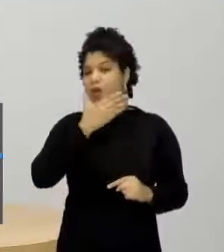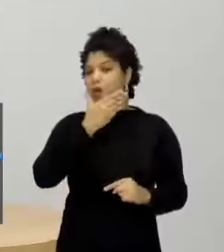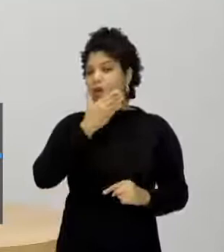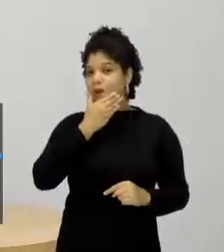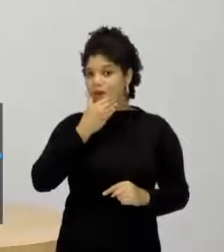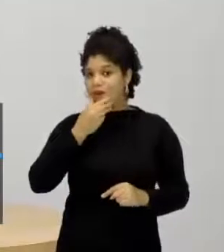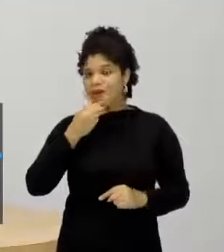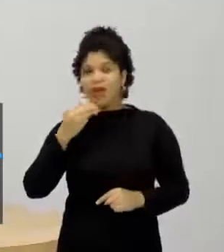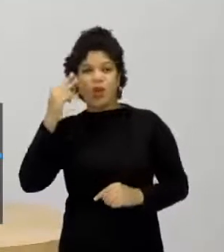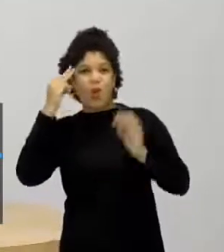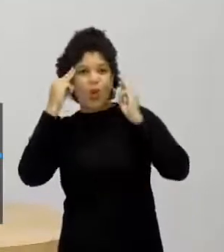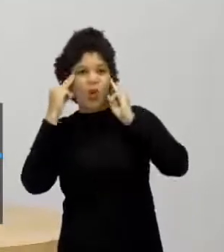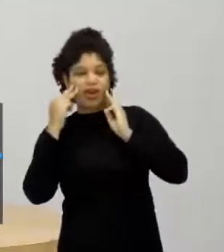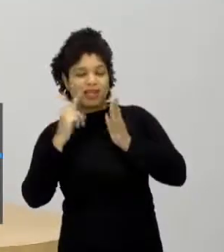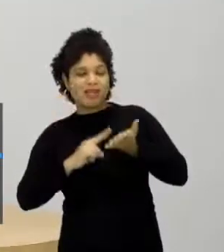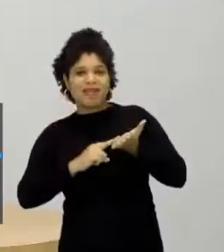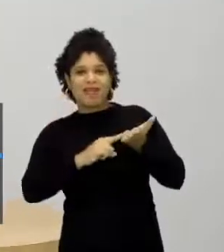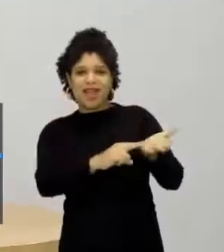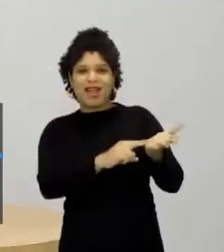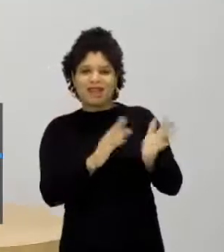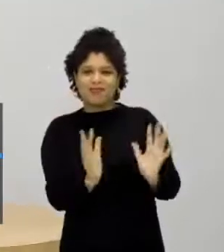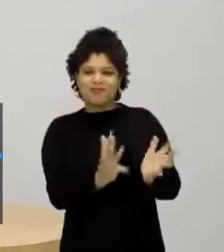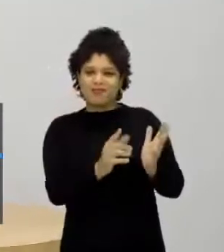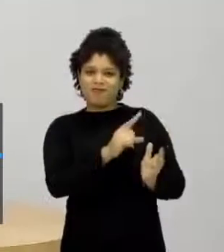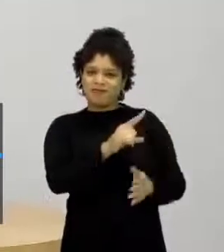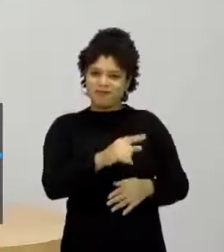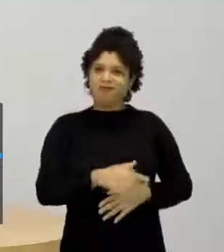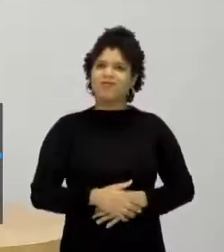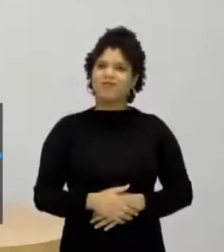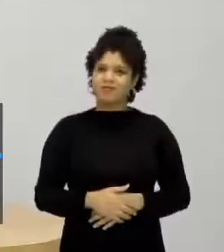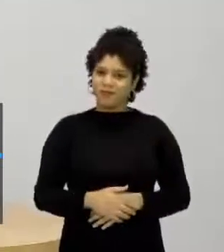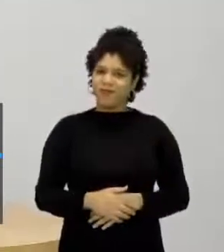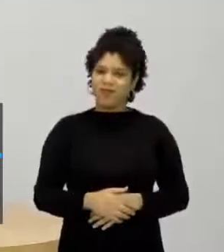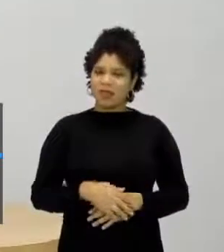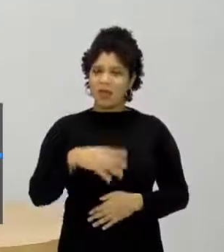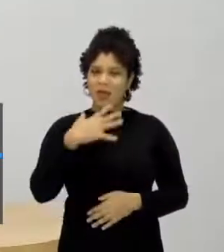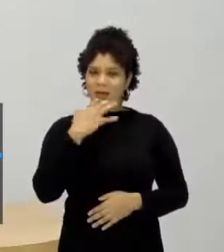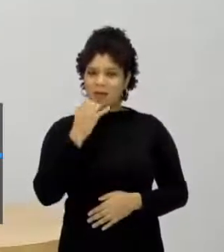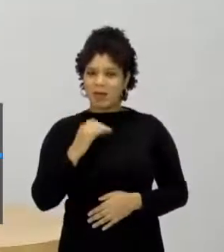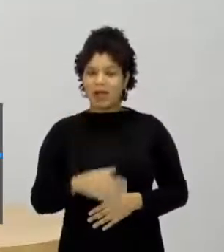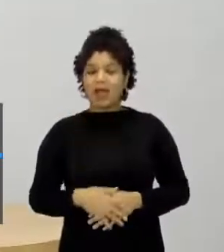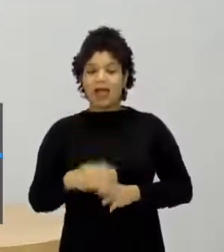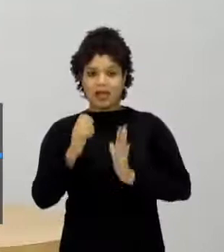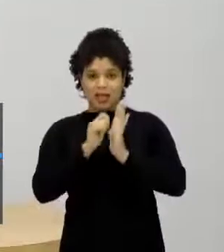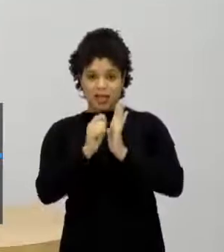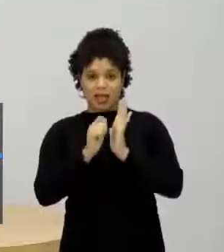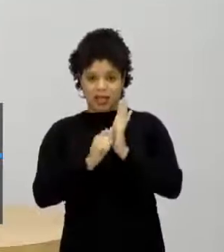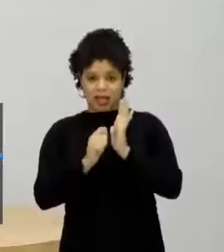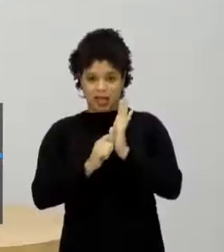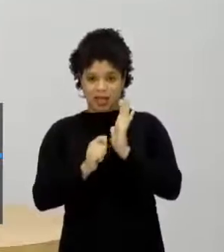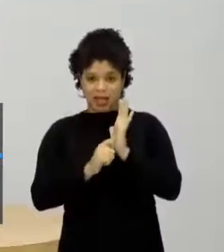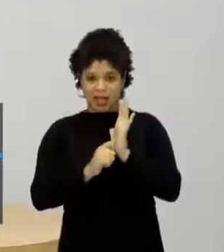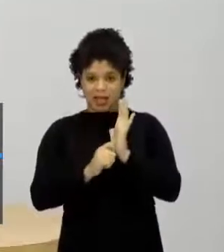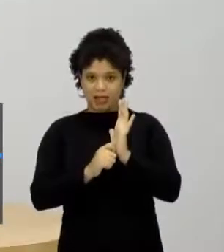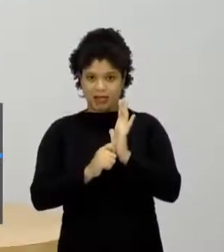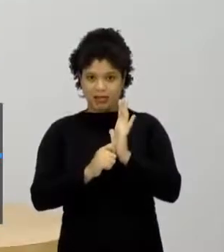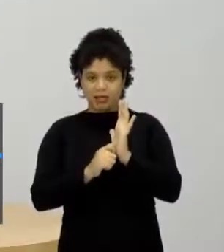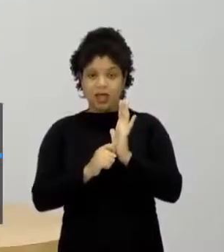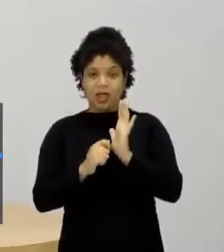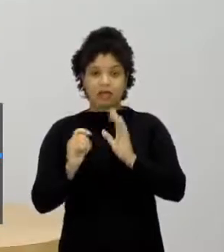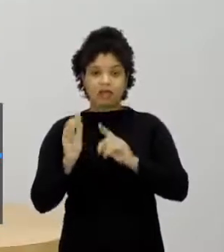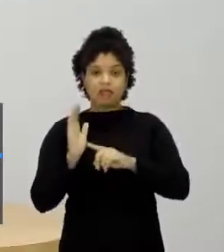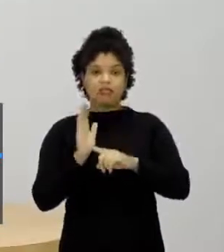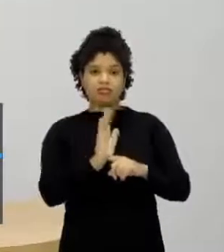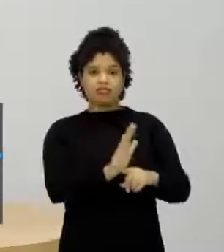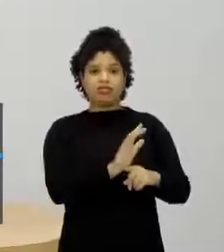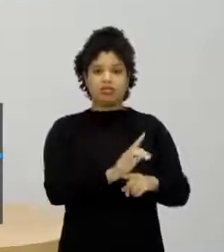estava ali escrevendo e desenvolvendo. E aí o Wallace enviou uma carta, que essa carta ela foi decisiva para Darwin, porque